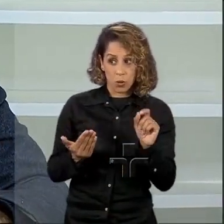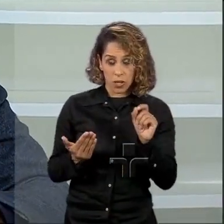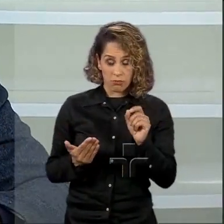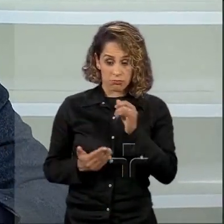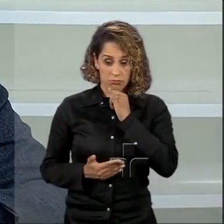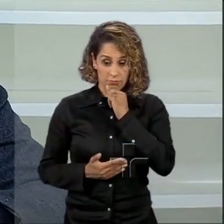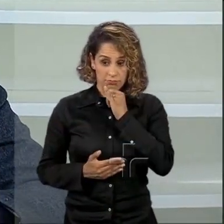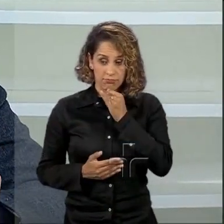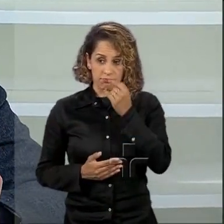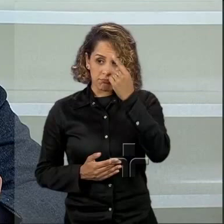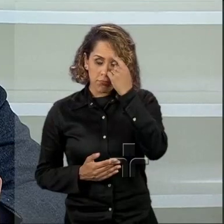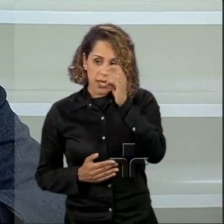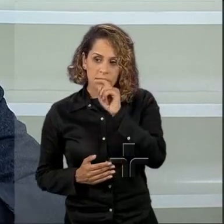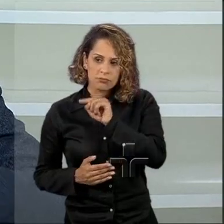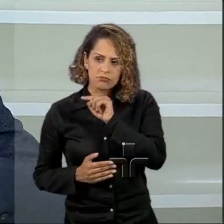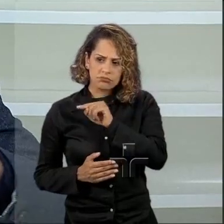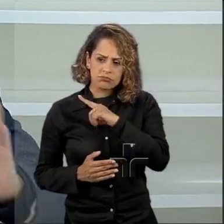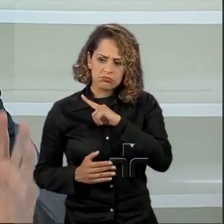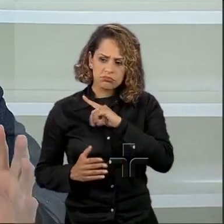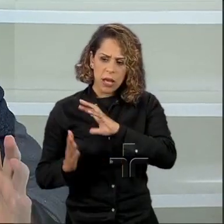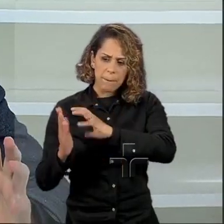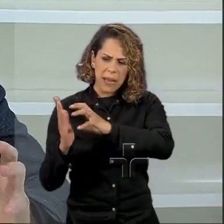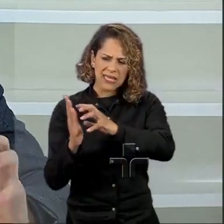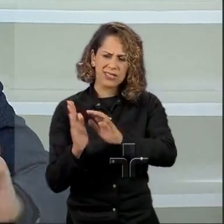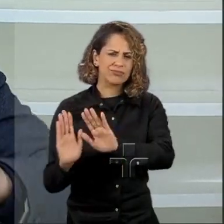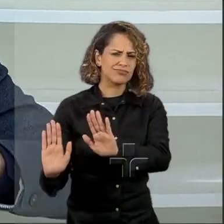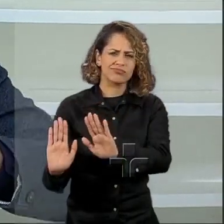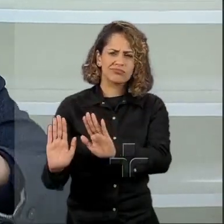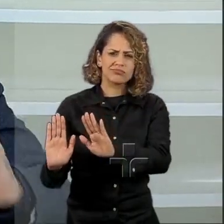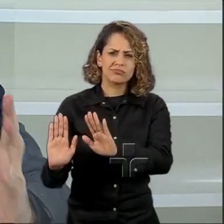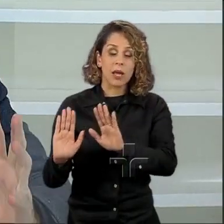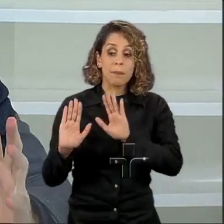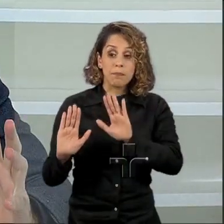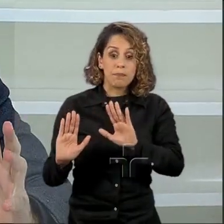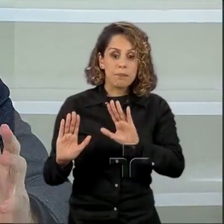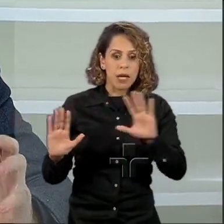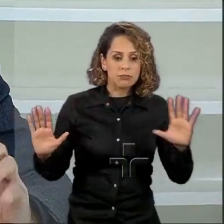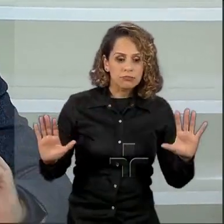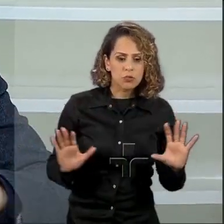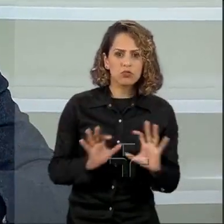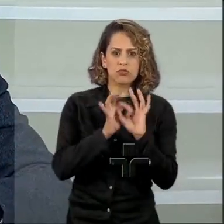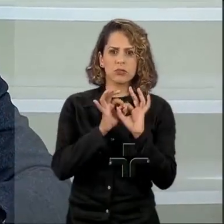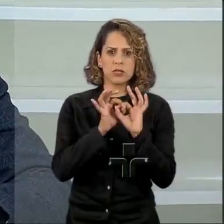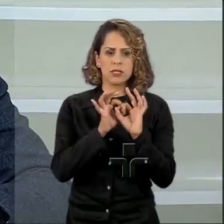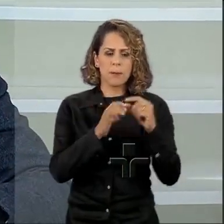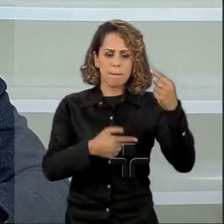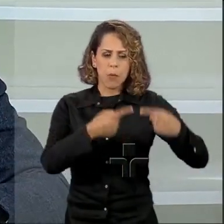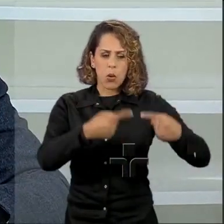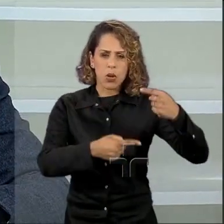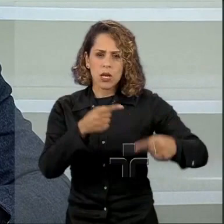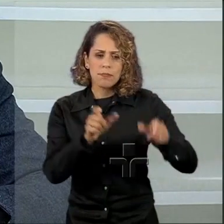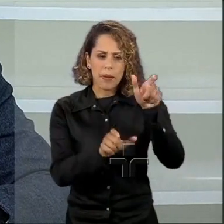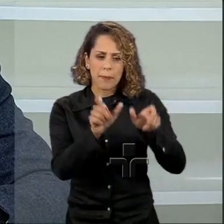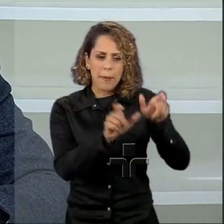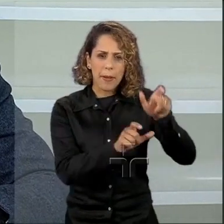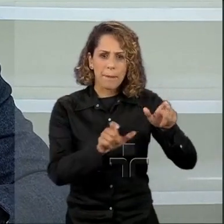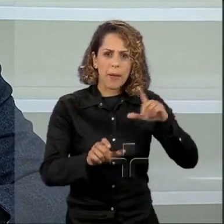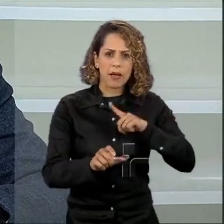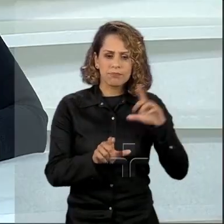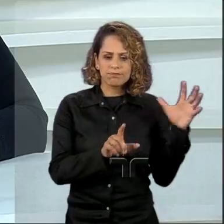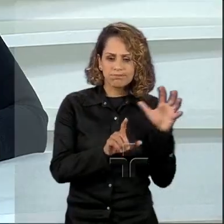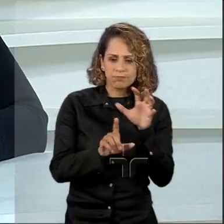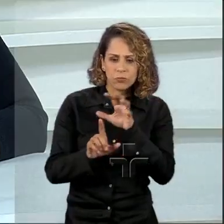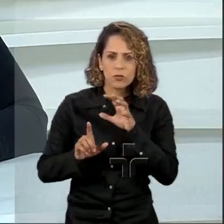forças, não partidos, não é apoio de partidos, mas forças políticas e forças